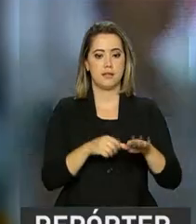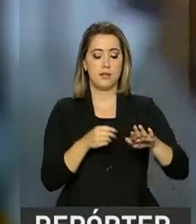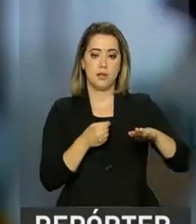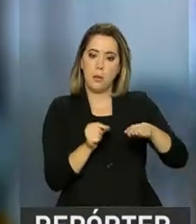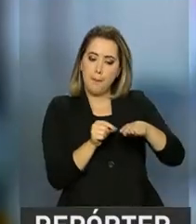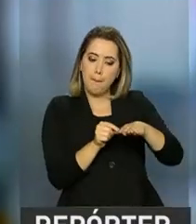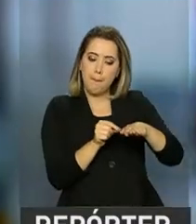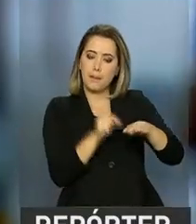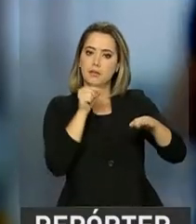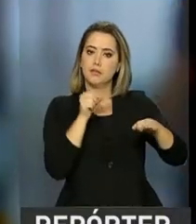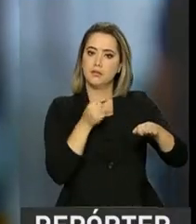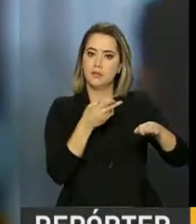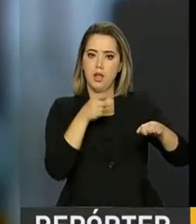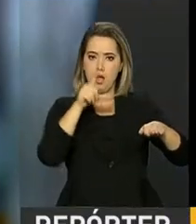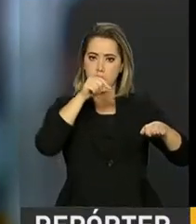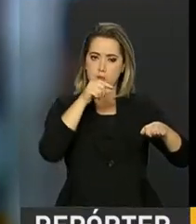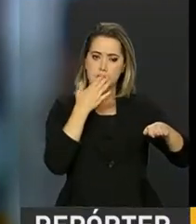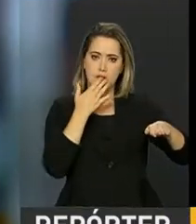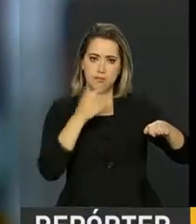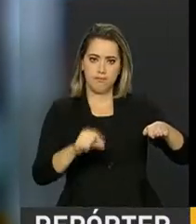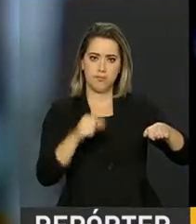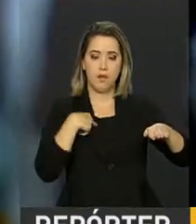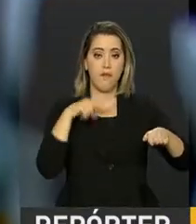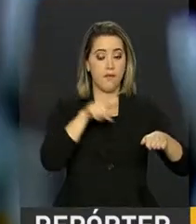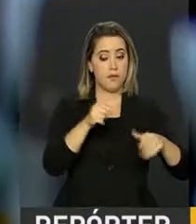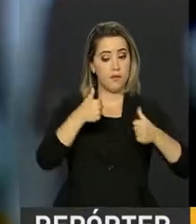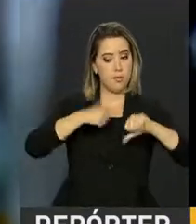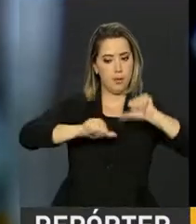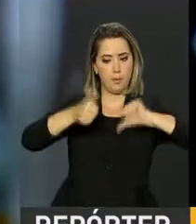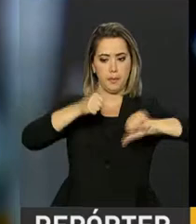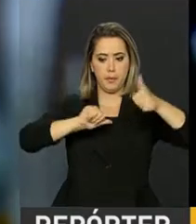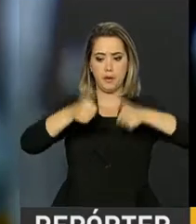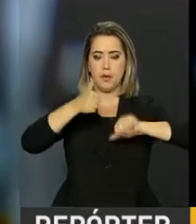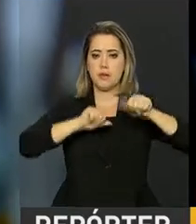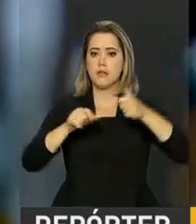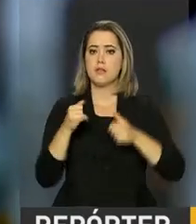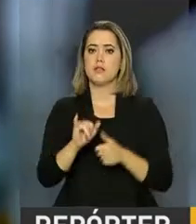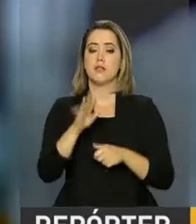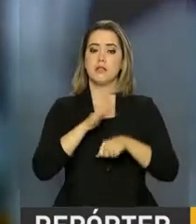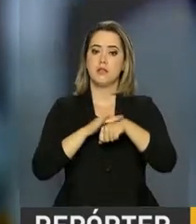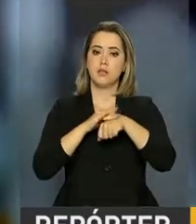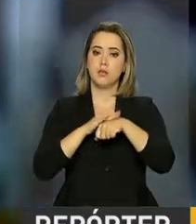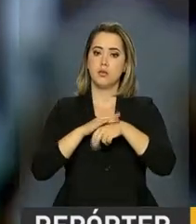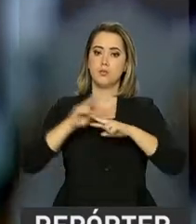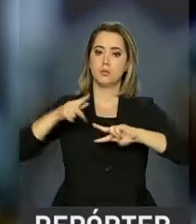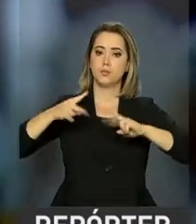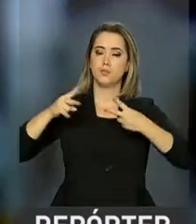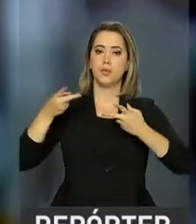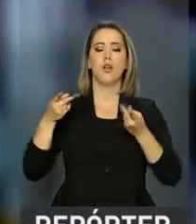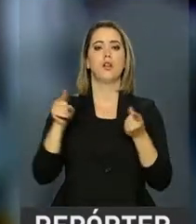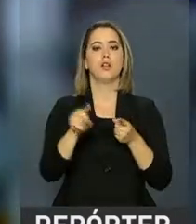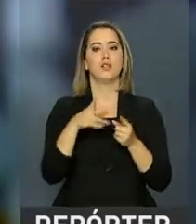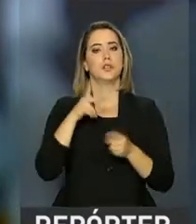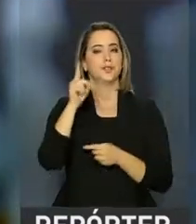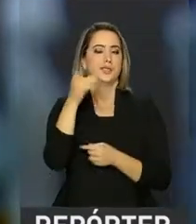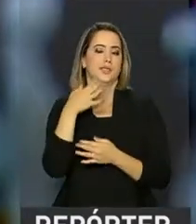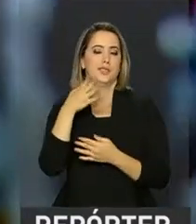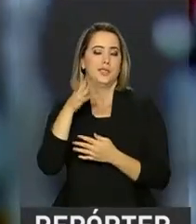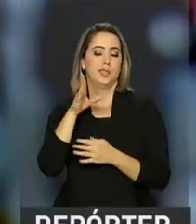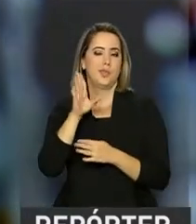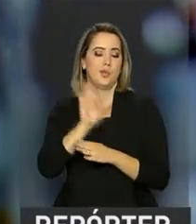se tem alguma doença congênita esse é detectar algumas doenças congênitas mec desejo é que